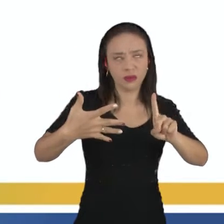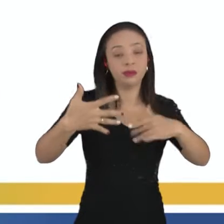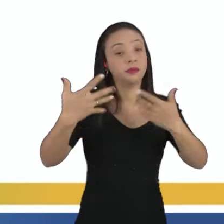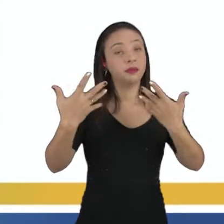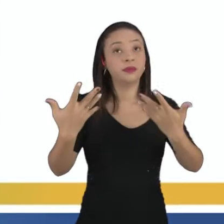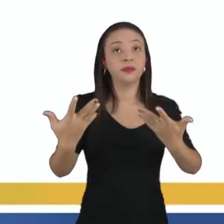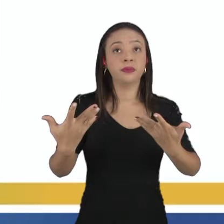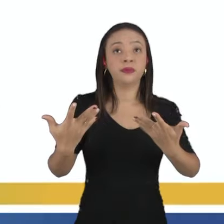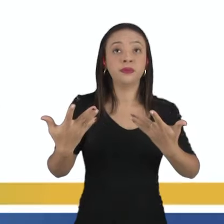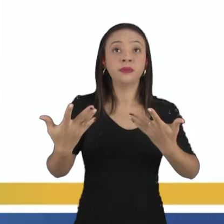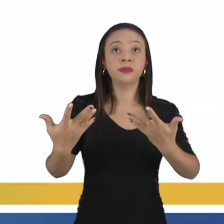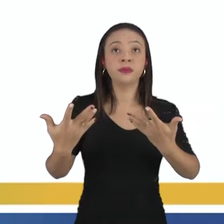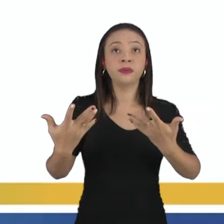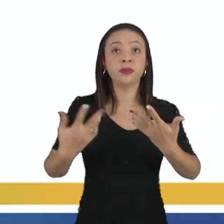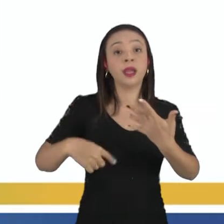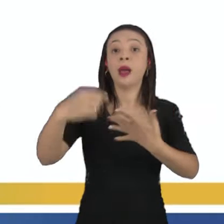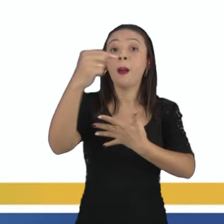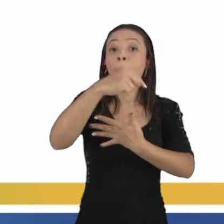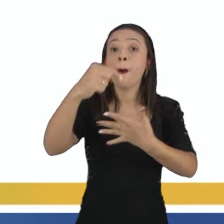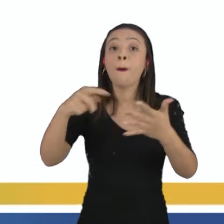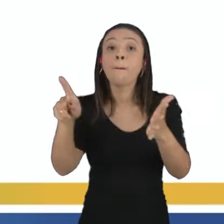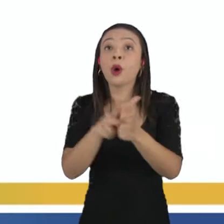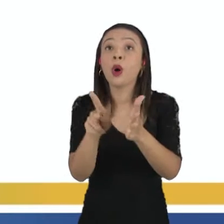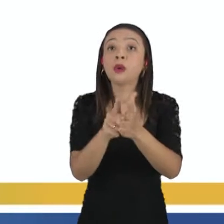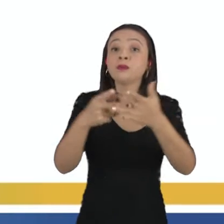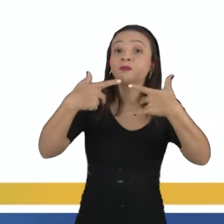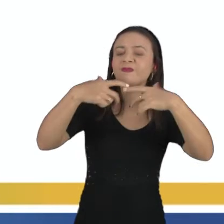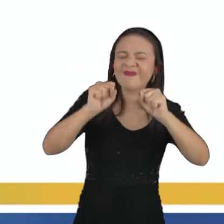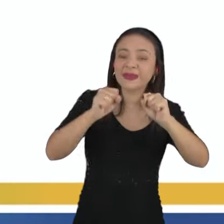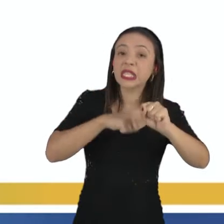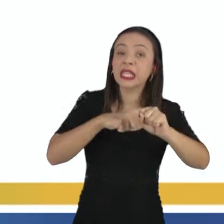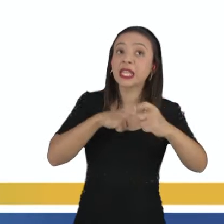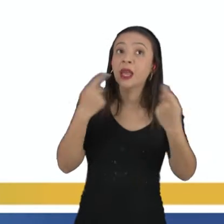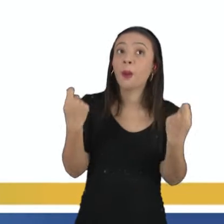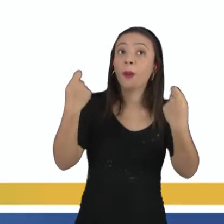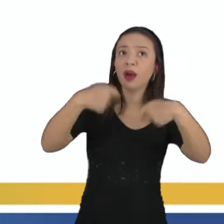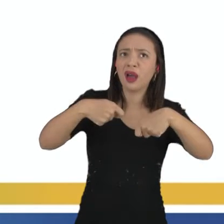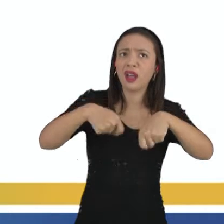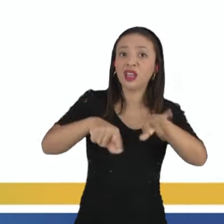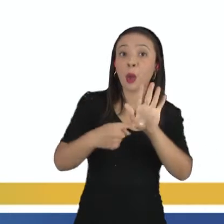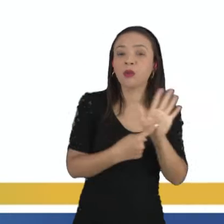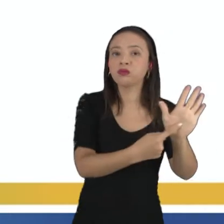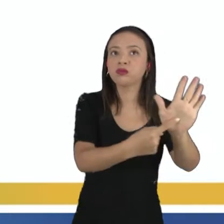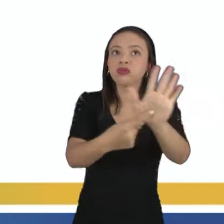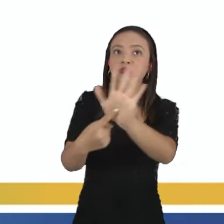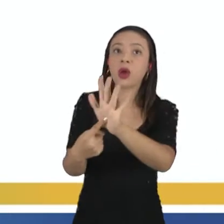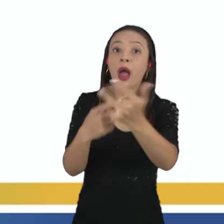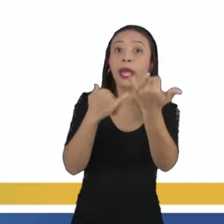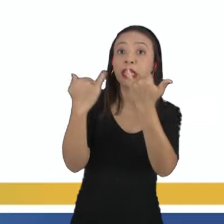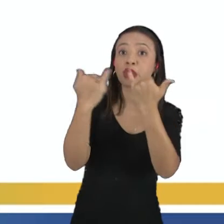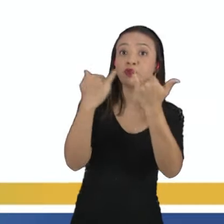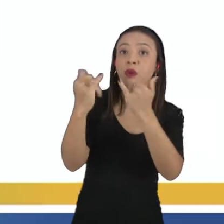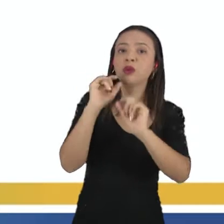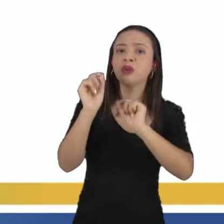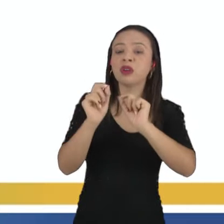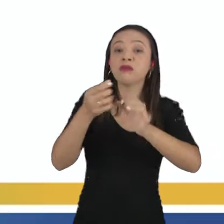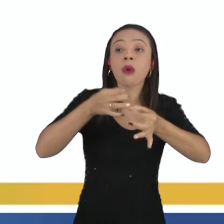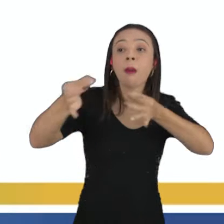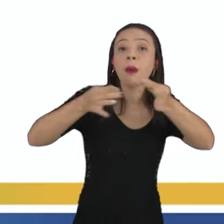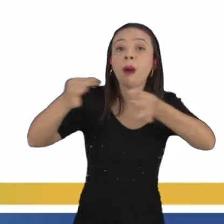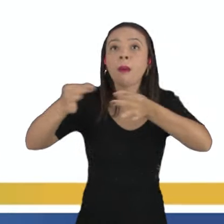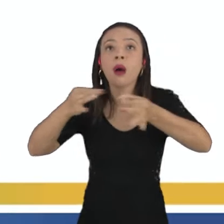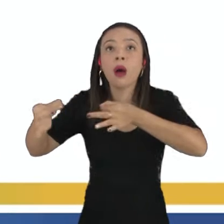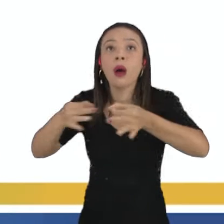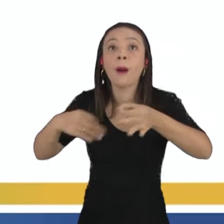Operadores argumentativos são elementos linguísticos capazes de evidenciar traços